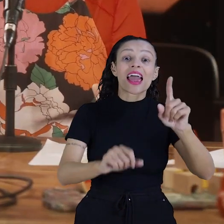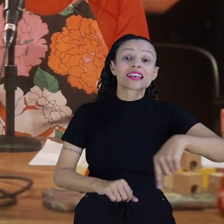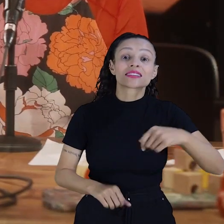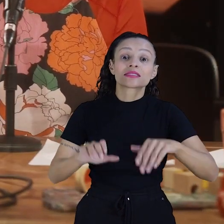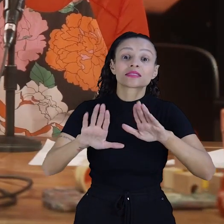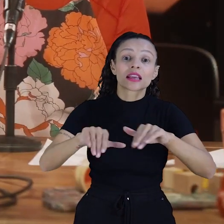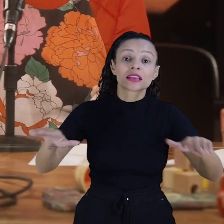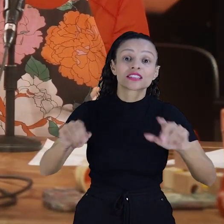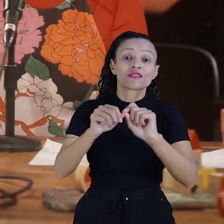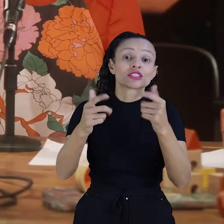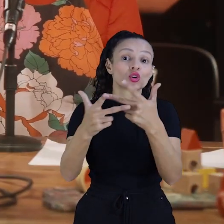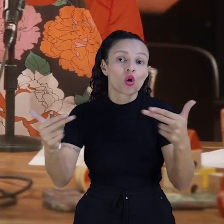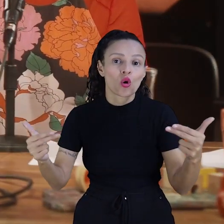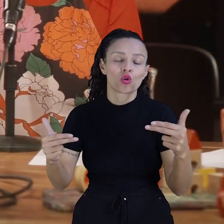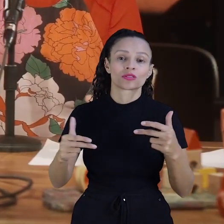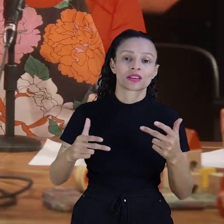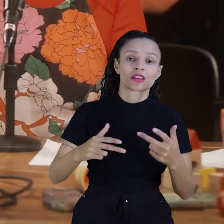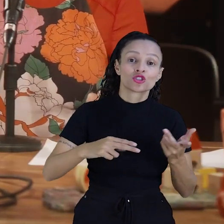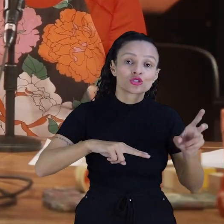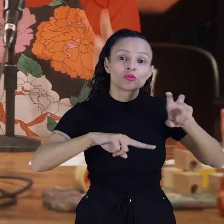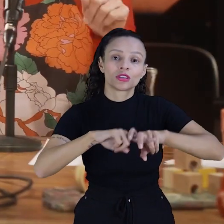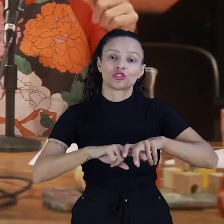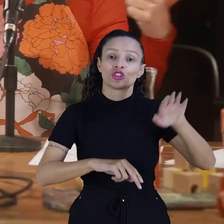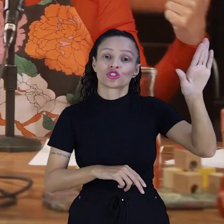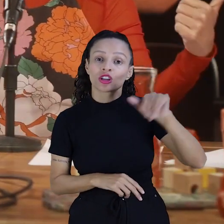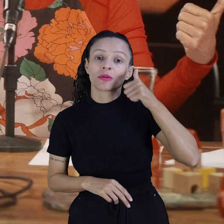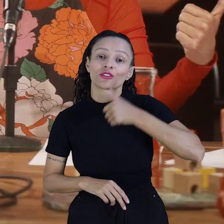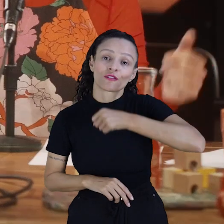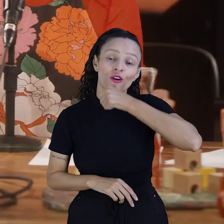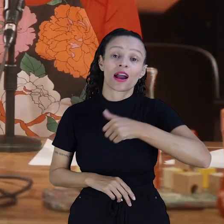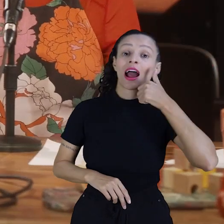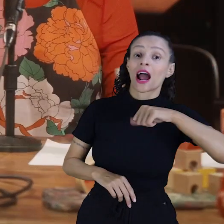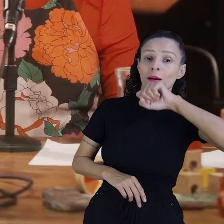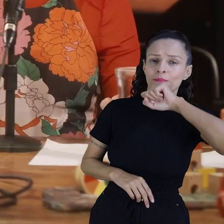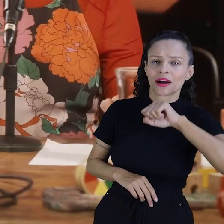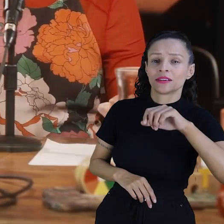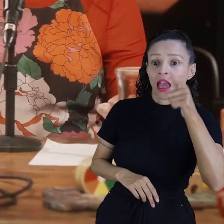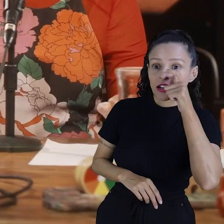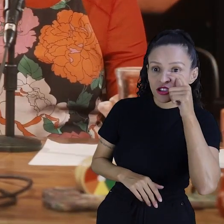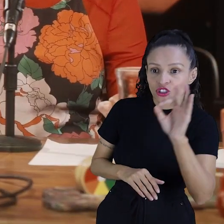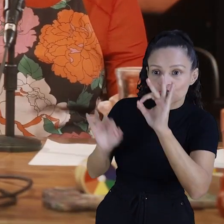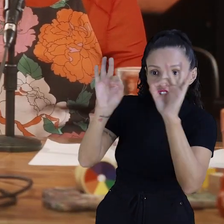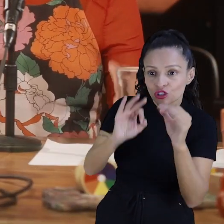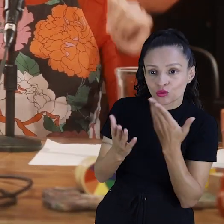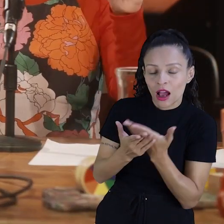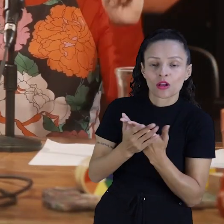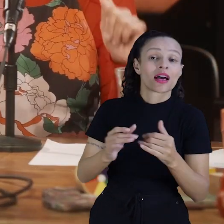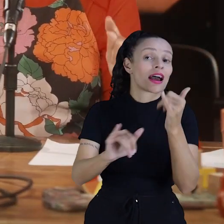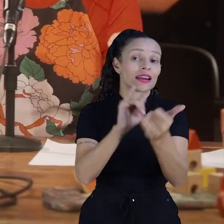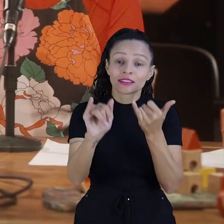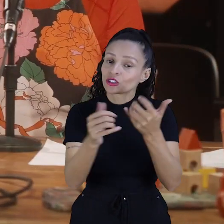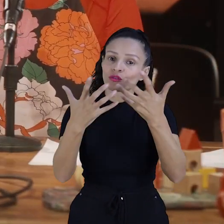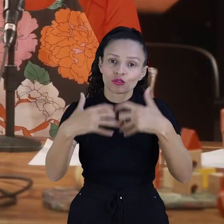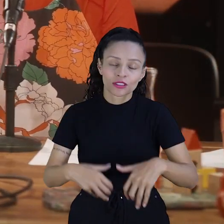crianças fazendo coisas. Subindo numa cadeira, chamando a avó, a mãe assistindo a aula. A internet